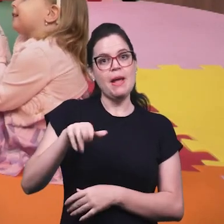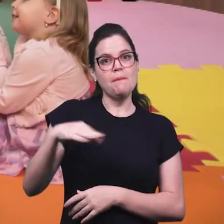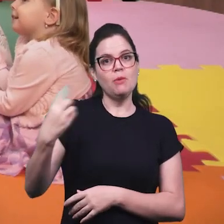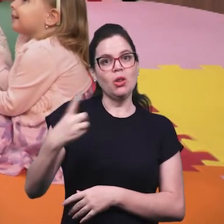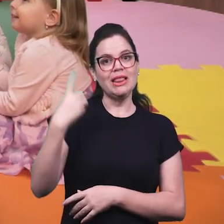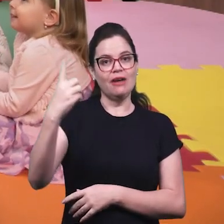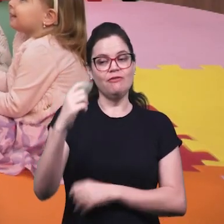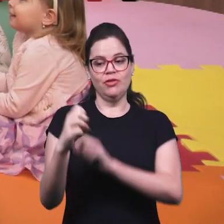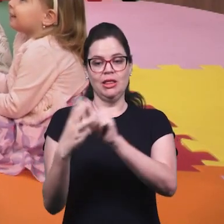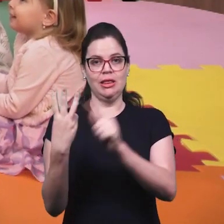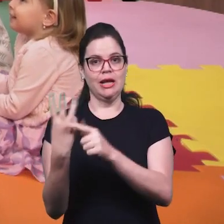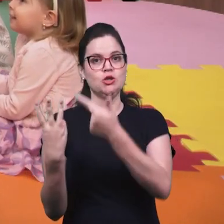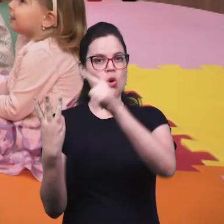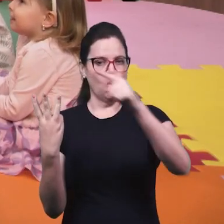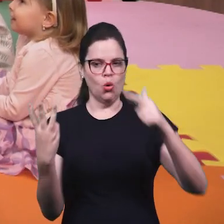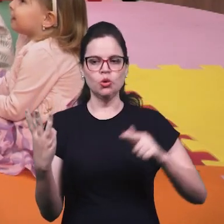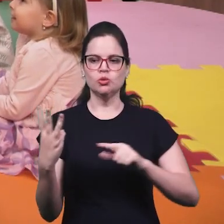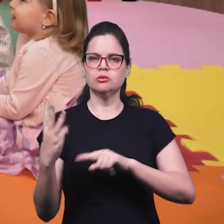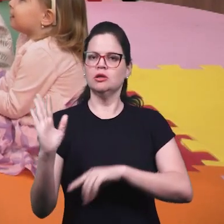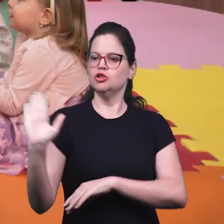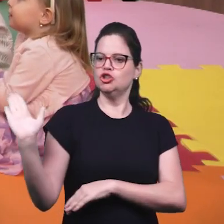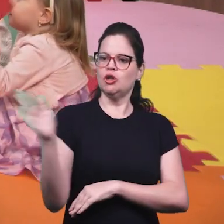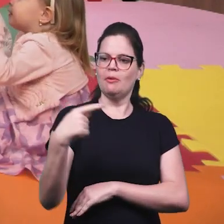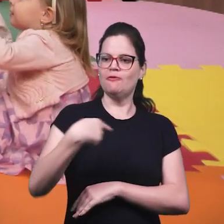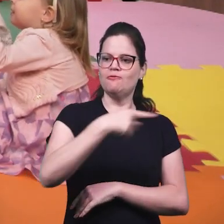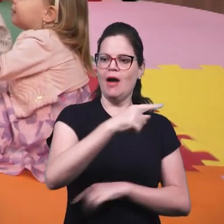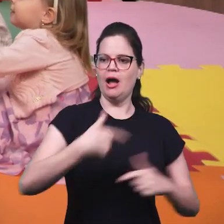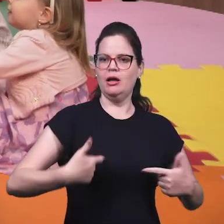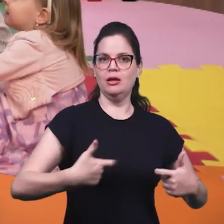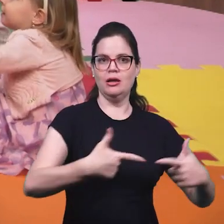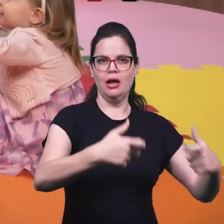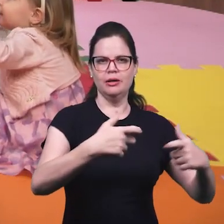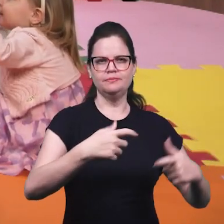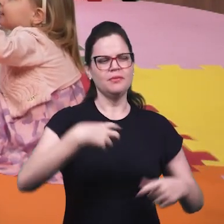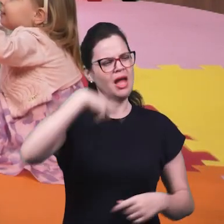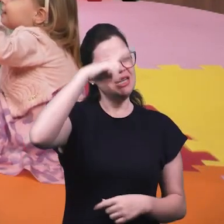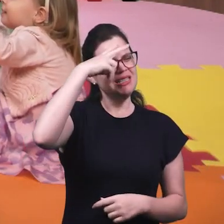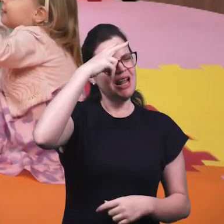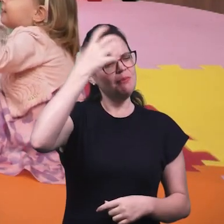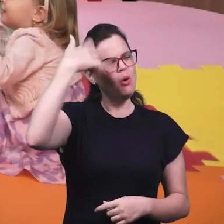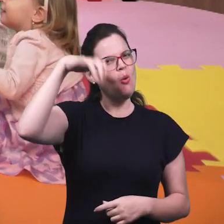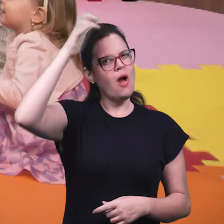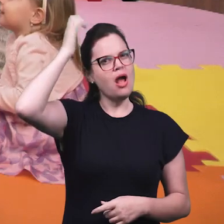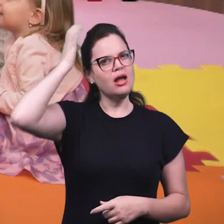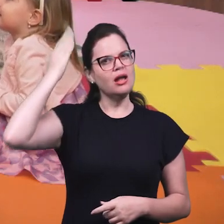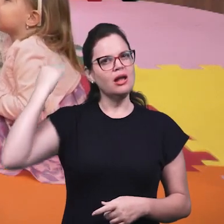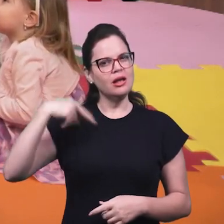o exército era o rei de Israel da época, que o nome dele... Vocês sabem quem era o rei da época?